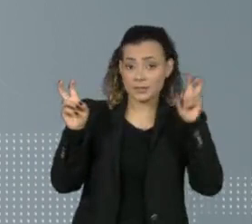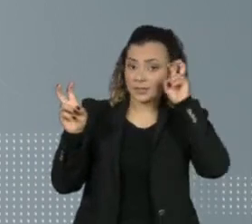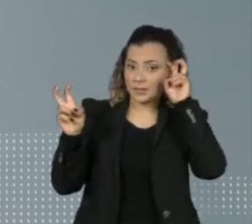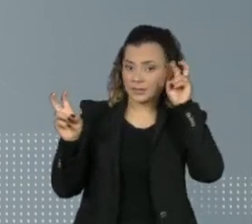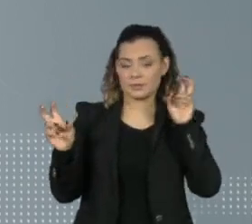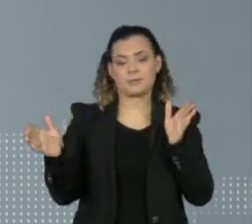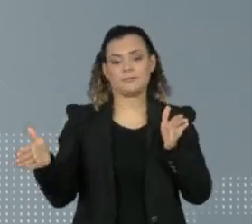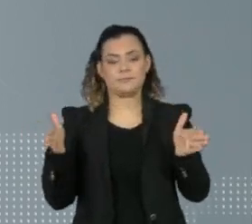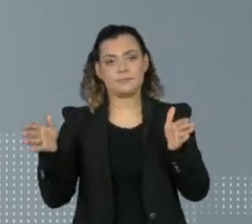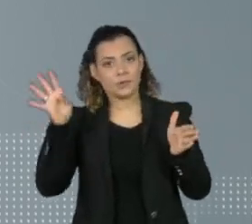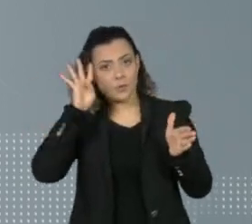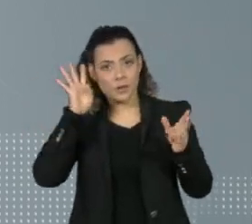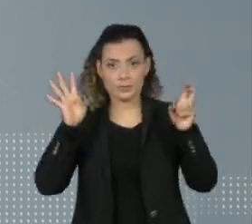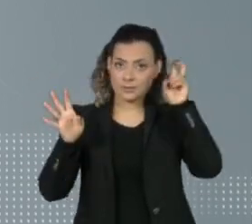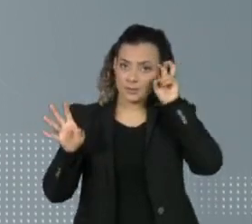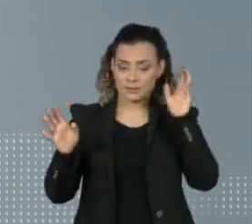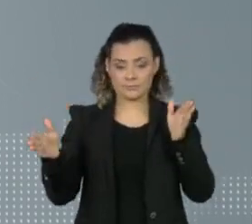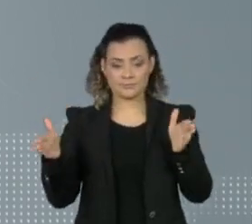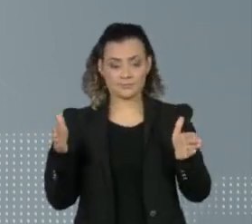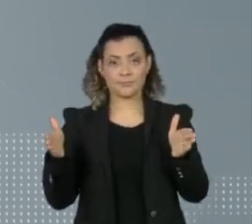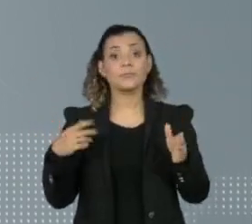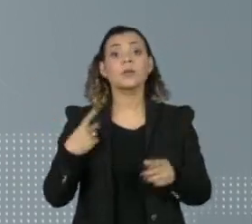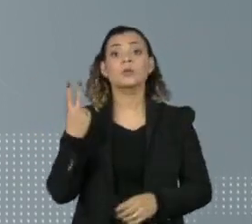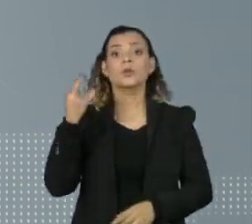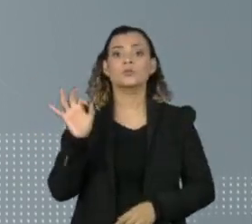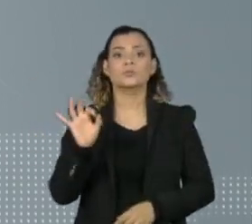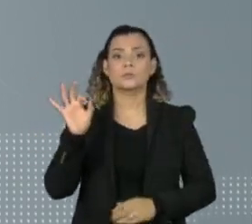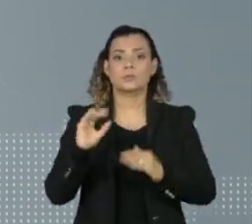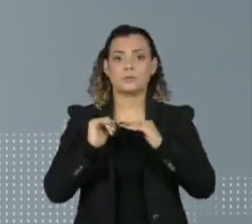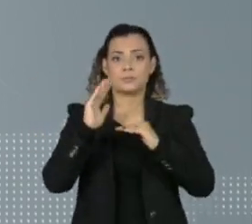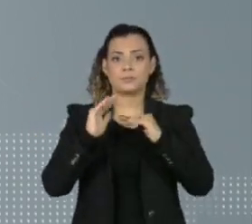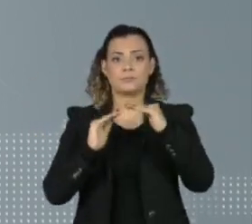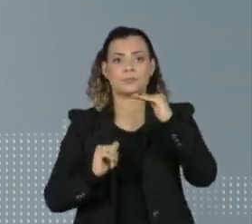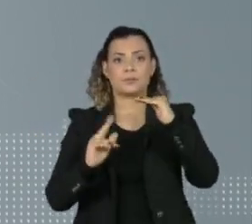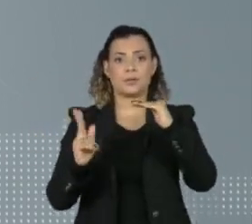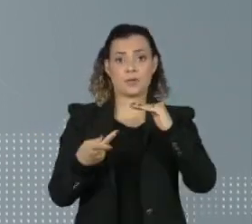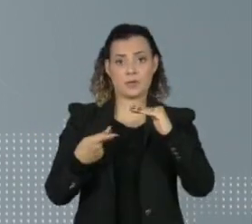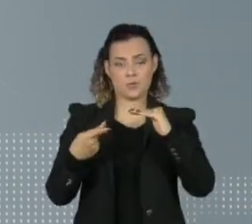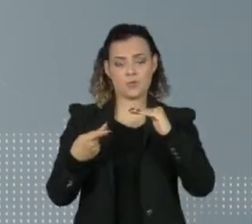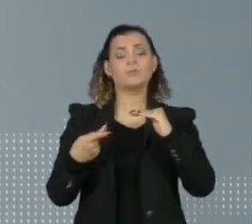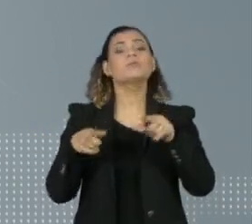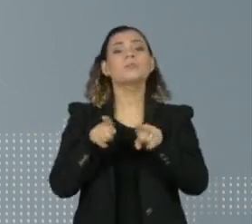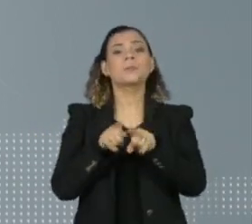a margem de erro é de dois pontos percentuais o levantamento foi registrado no Tribunal Superior